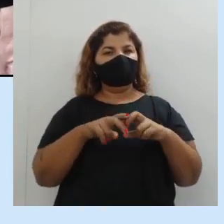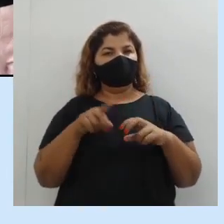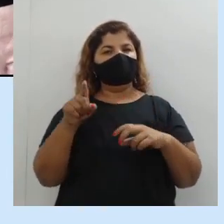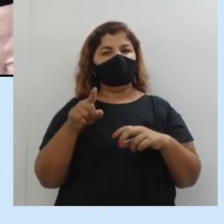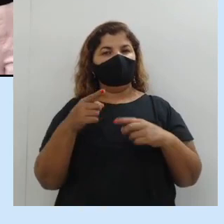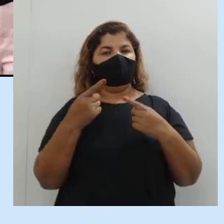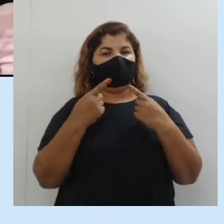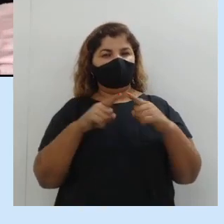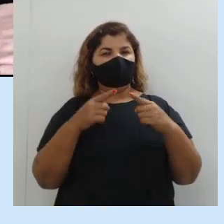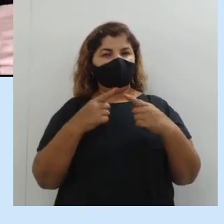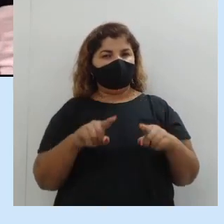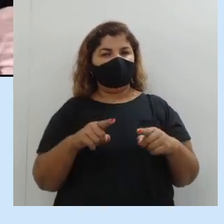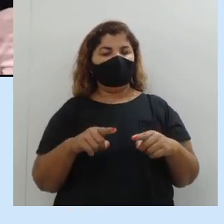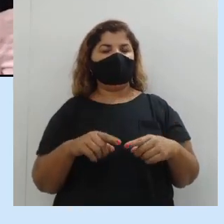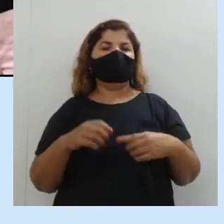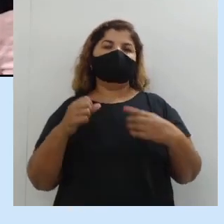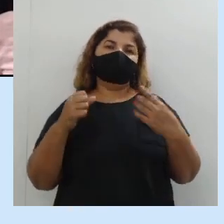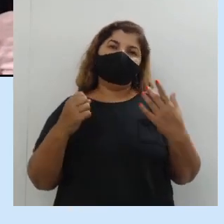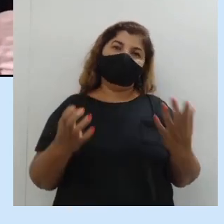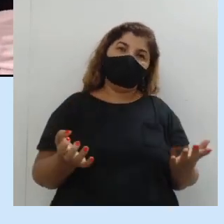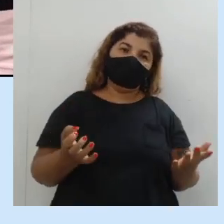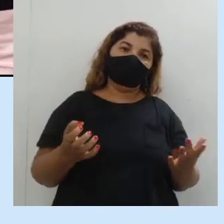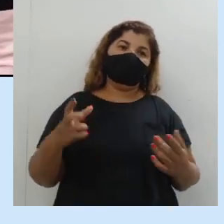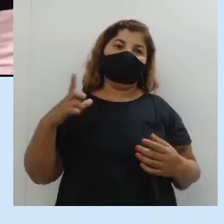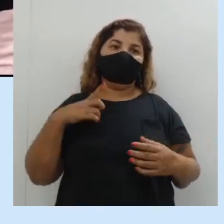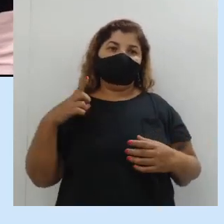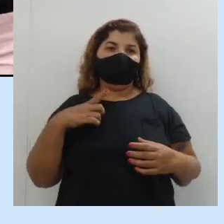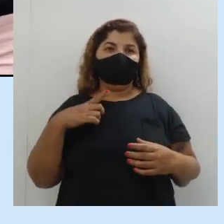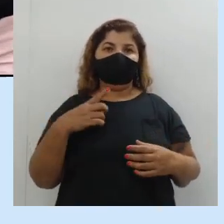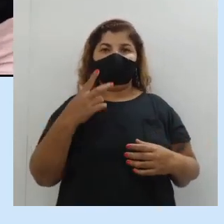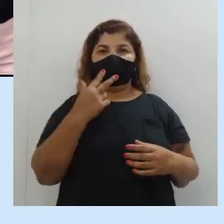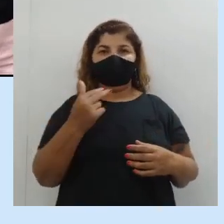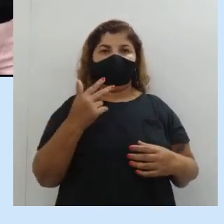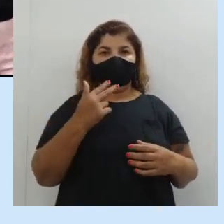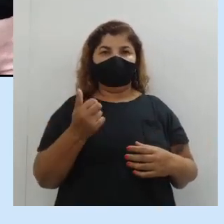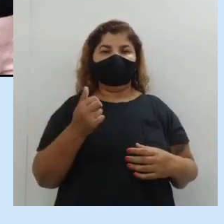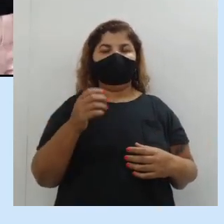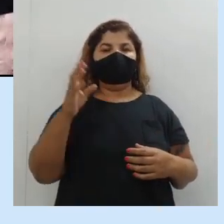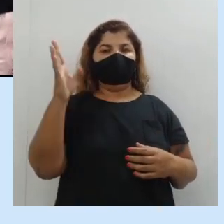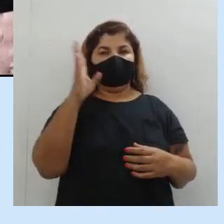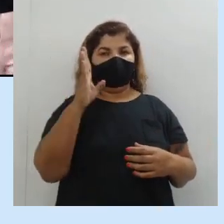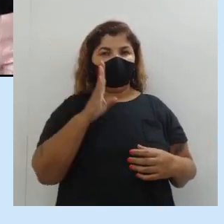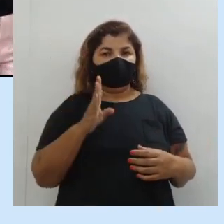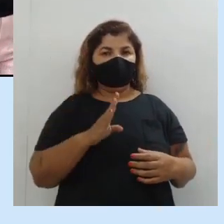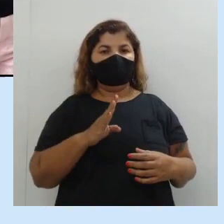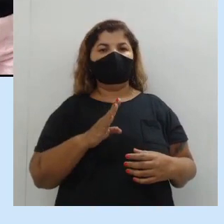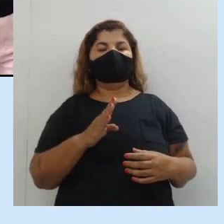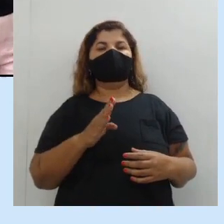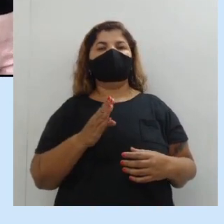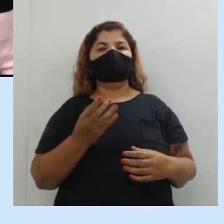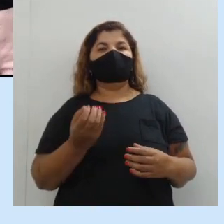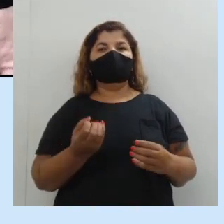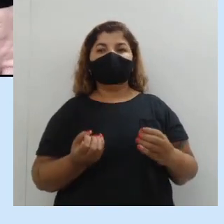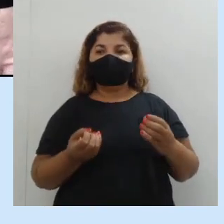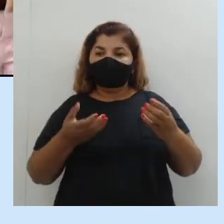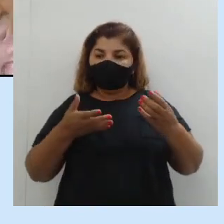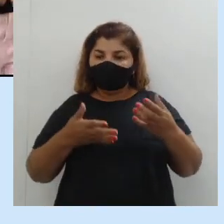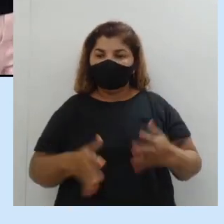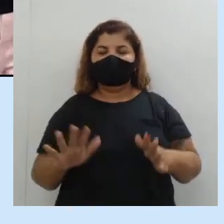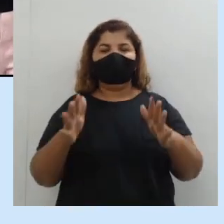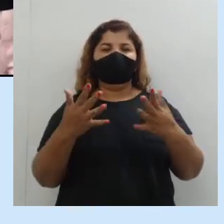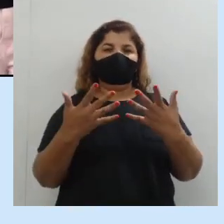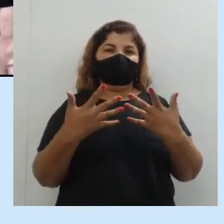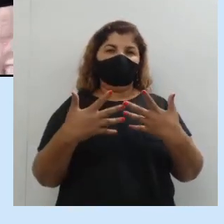Então, se fosse para termos uma língua nacional, uma língua de berço, considerando o